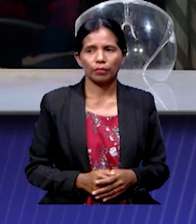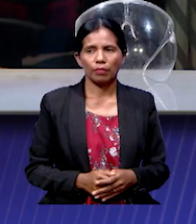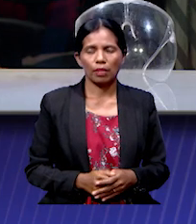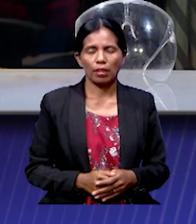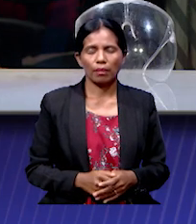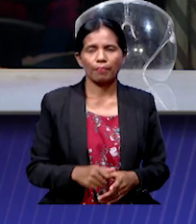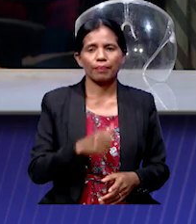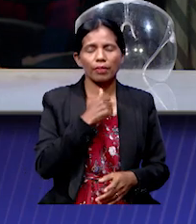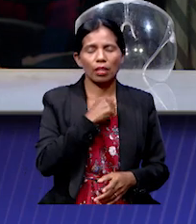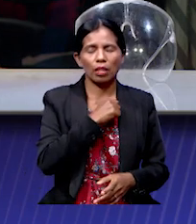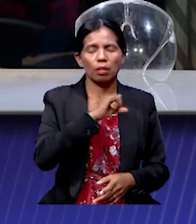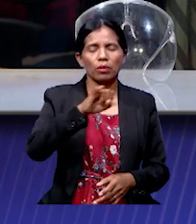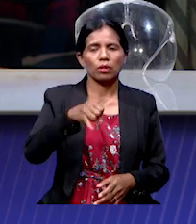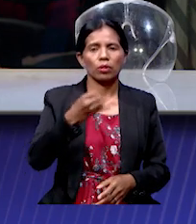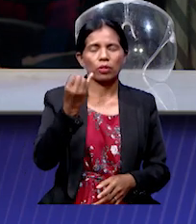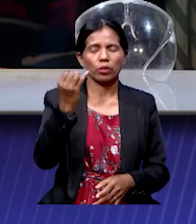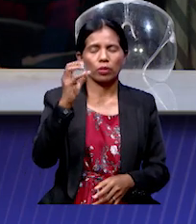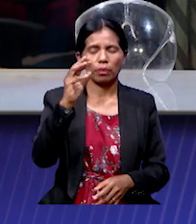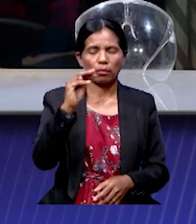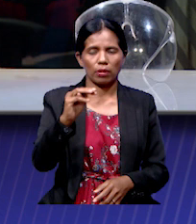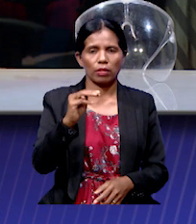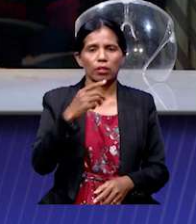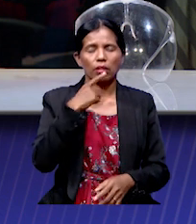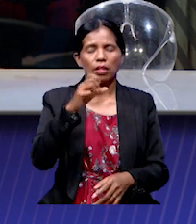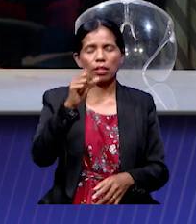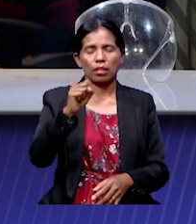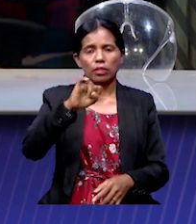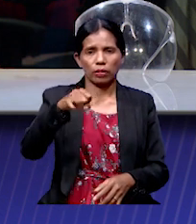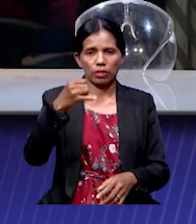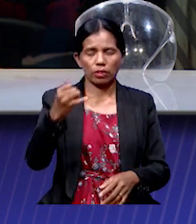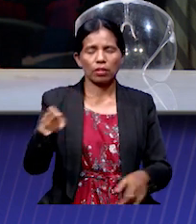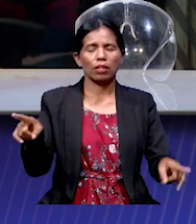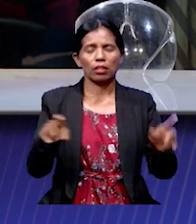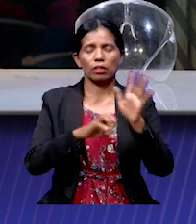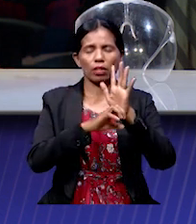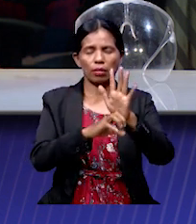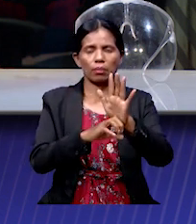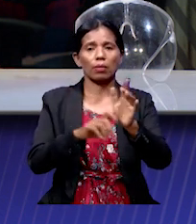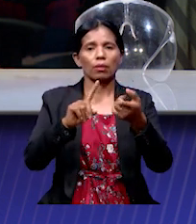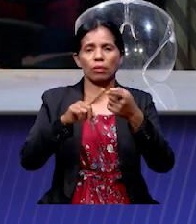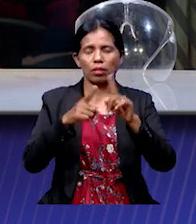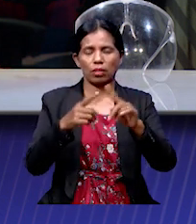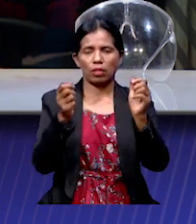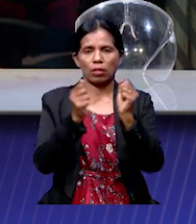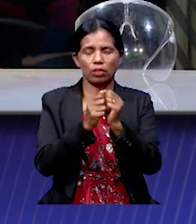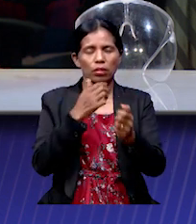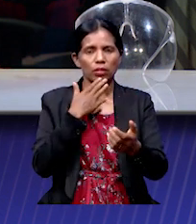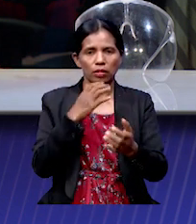Padre José Martins, esse J, exemplo los, no dar belo base Jesus.